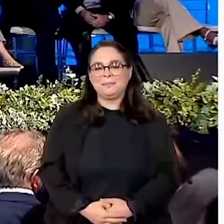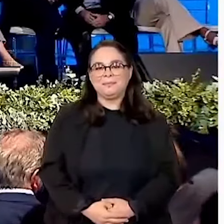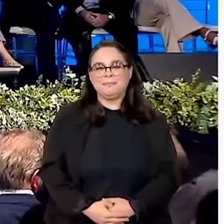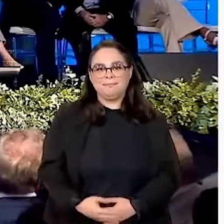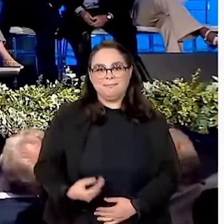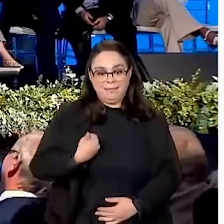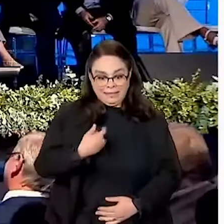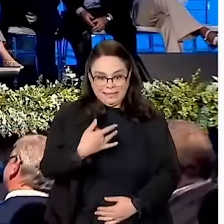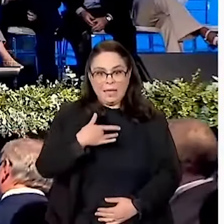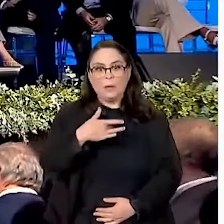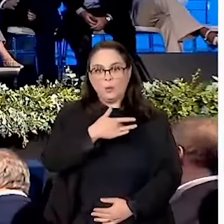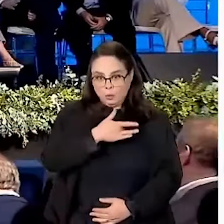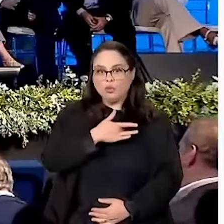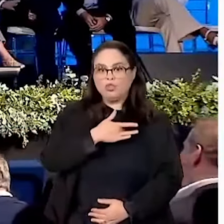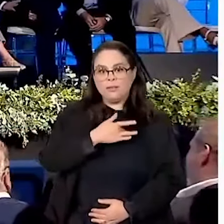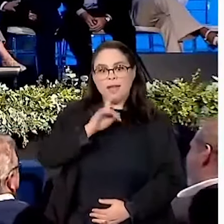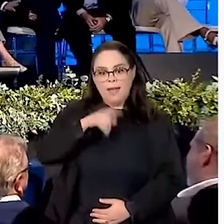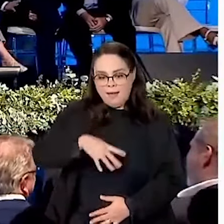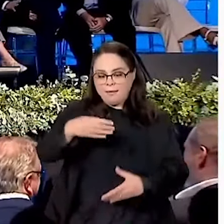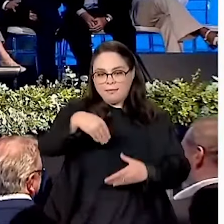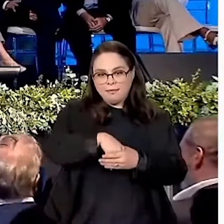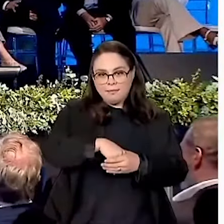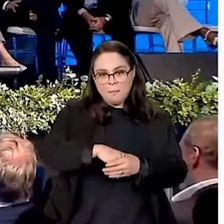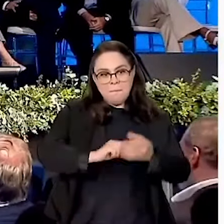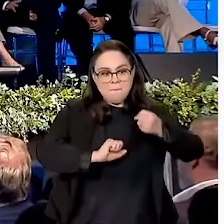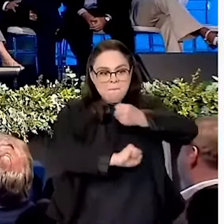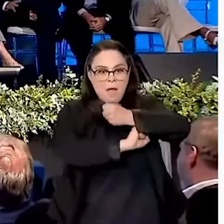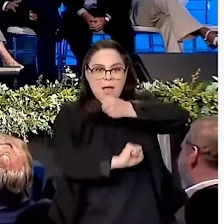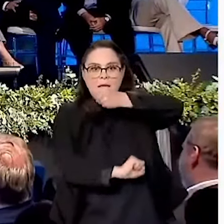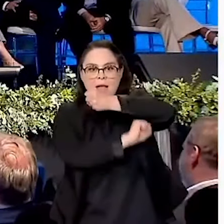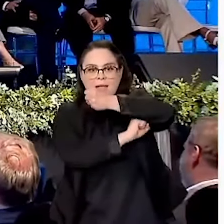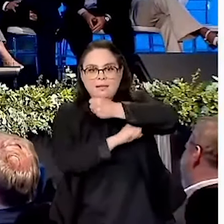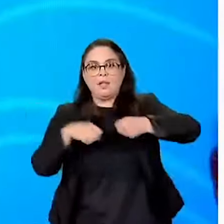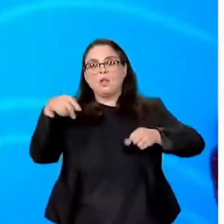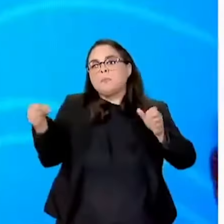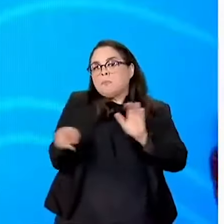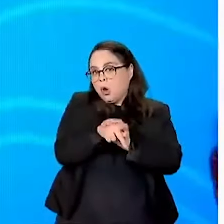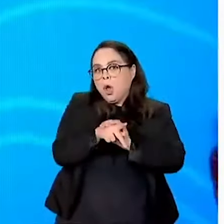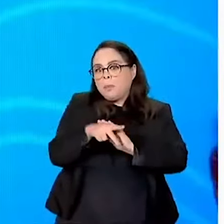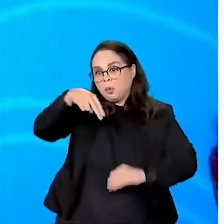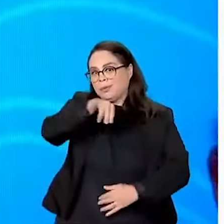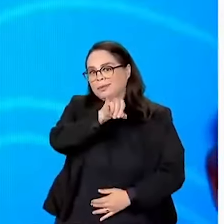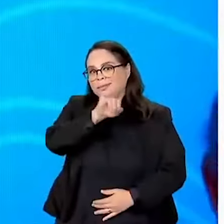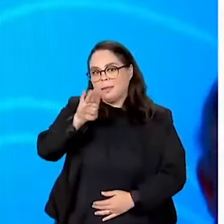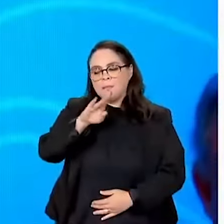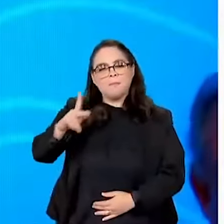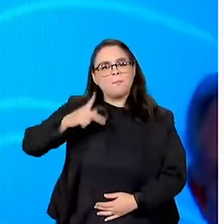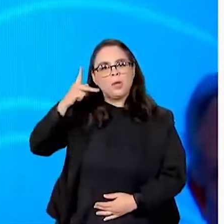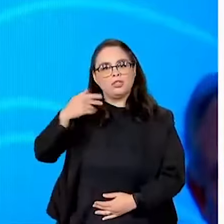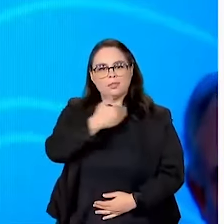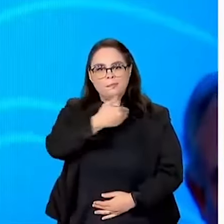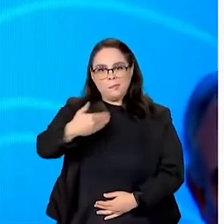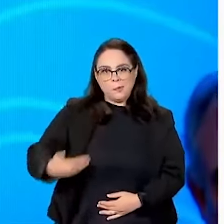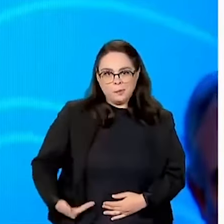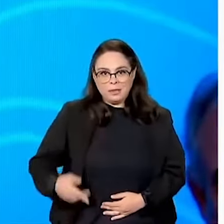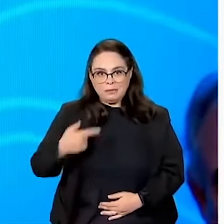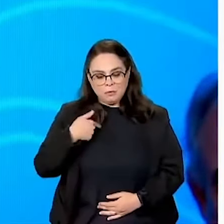A saúde é ainda um dos pilares da nova indústria Brasil, a política pública com a